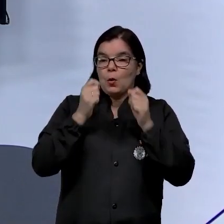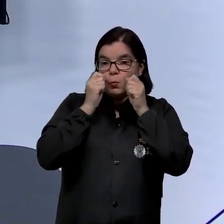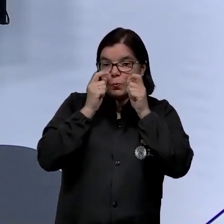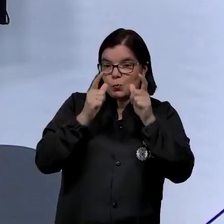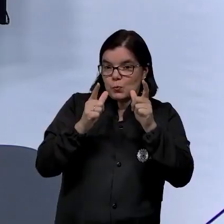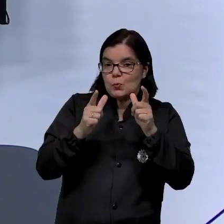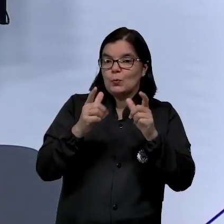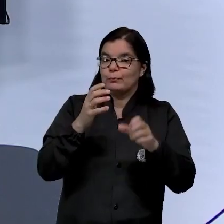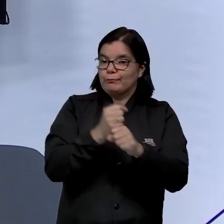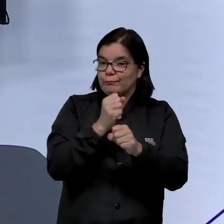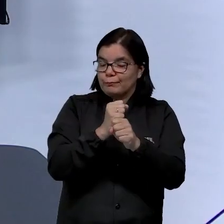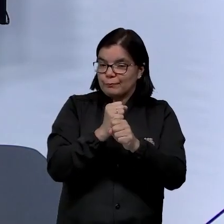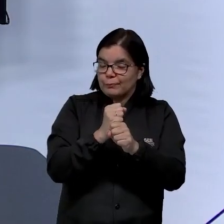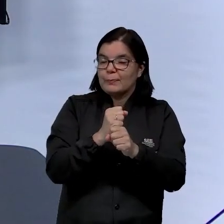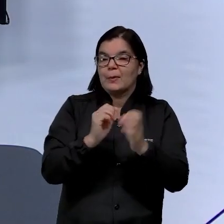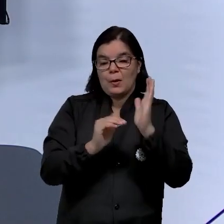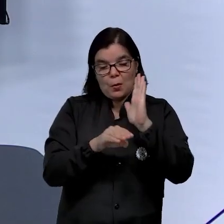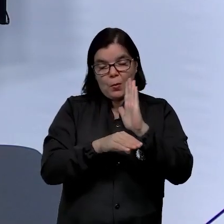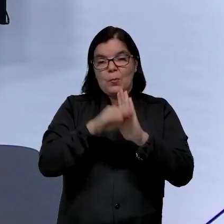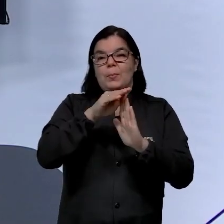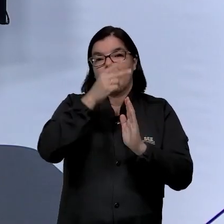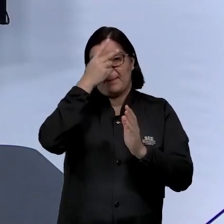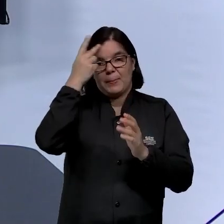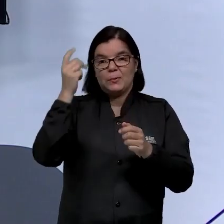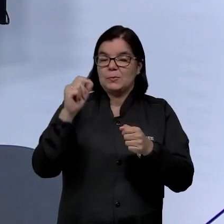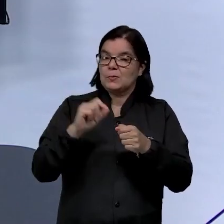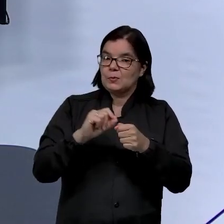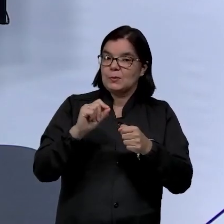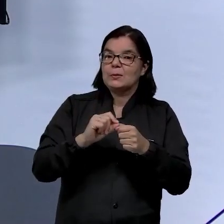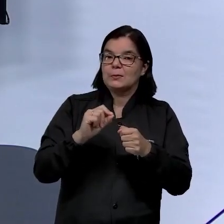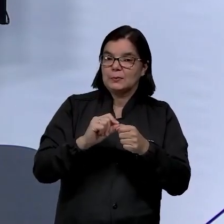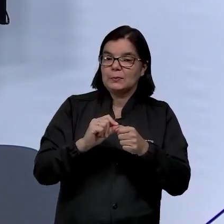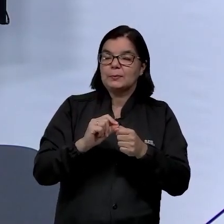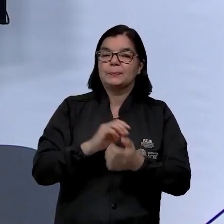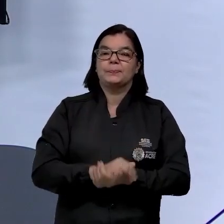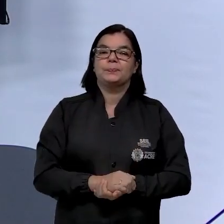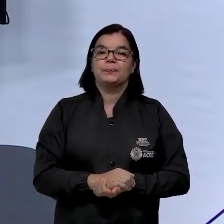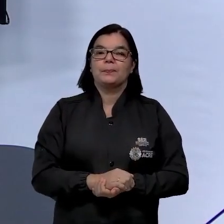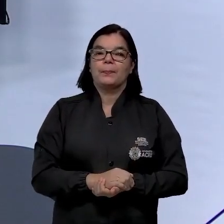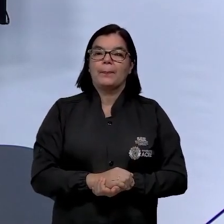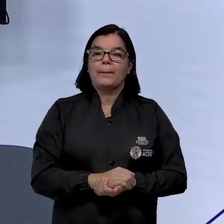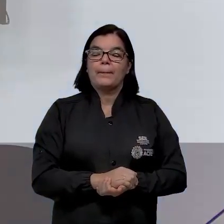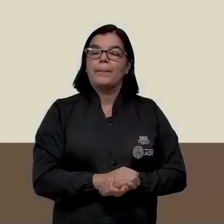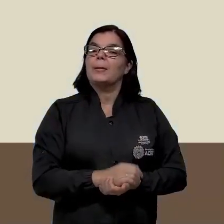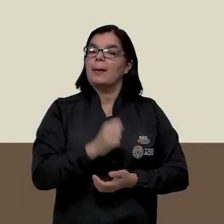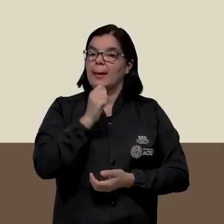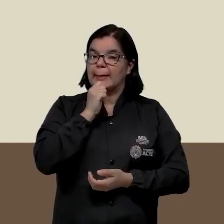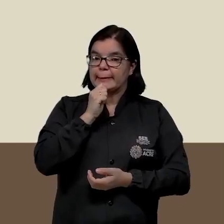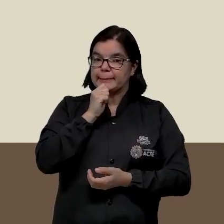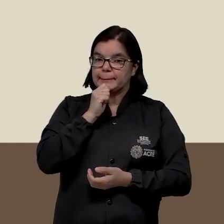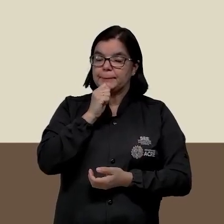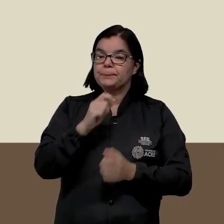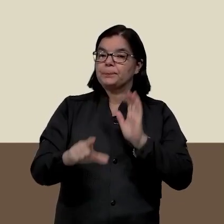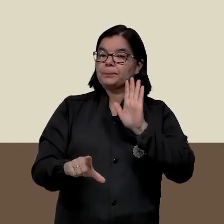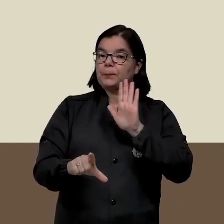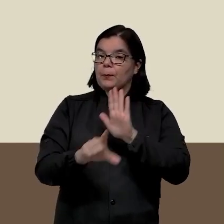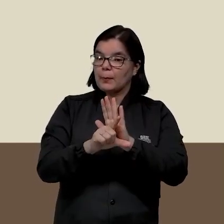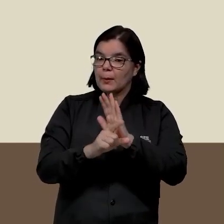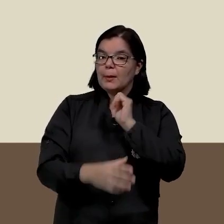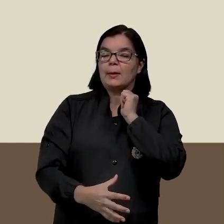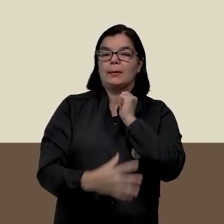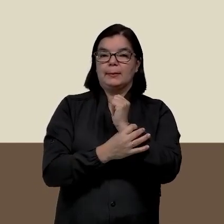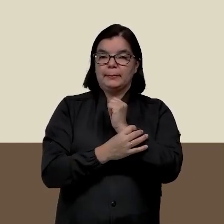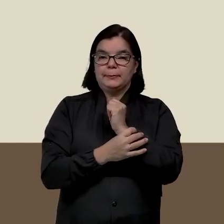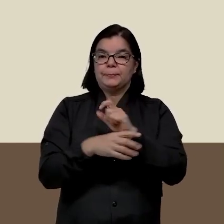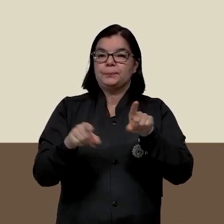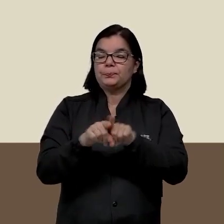lucros, né, para quem compôs essa trilha sonora. Ainda, a lei garante também